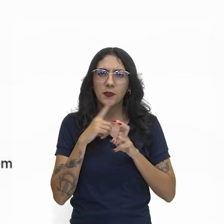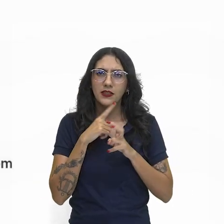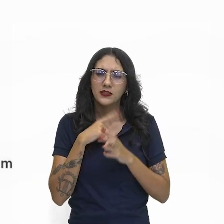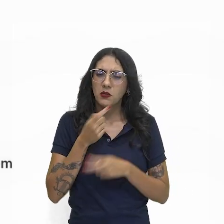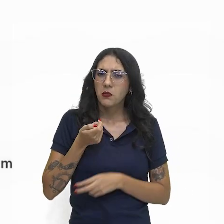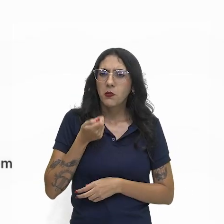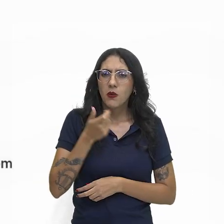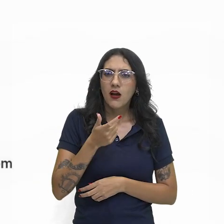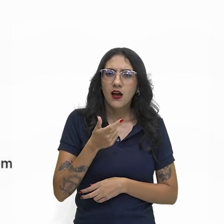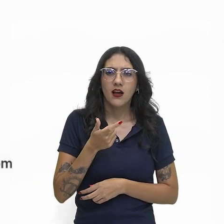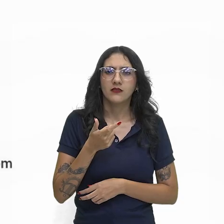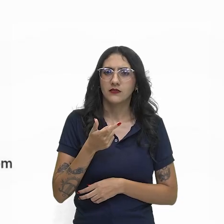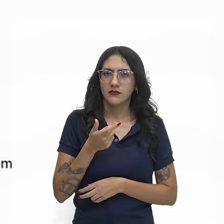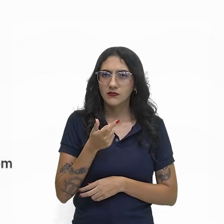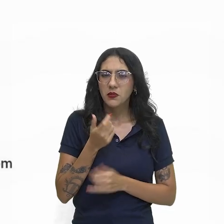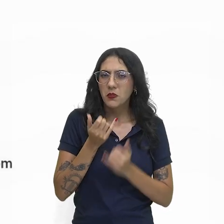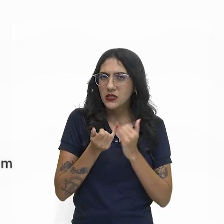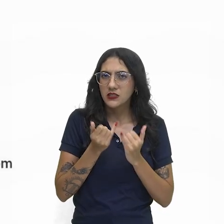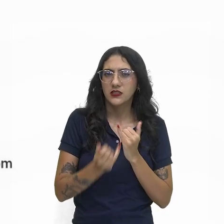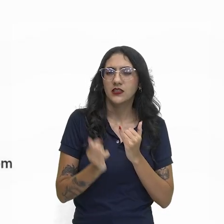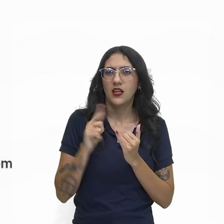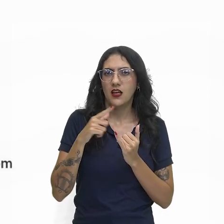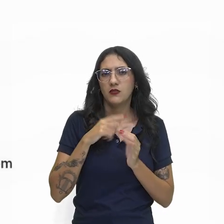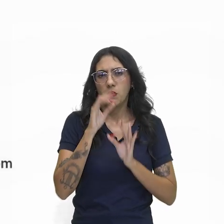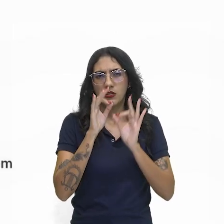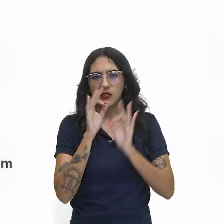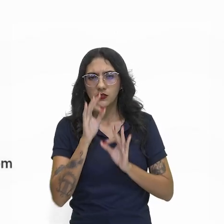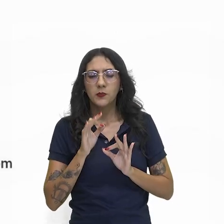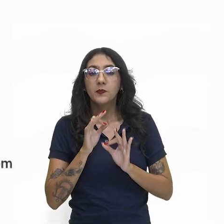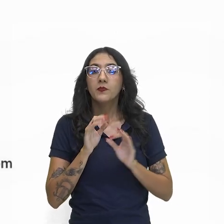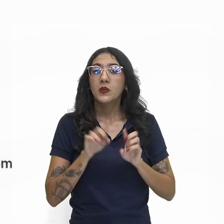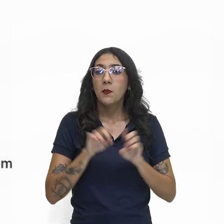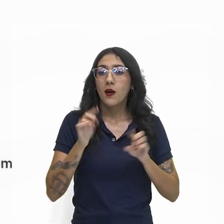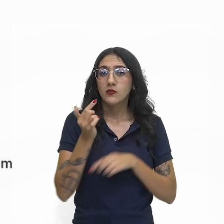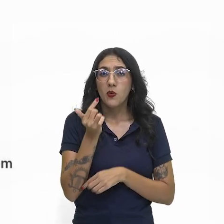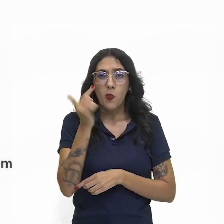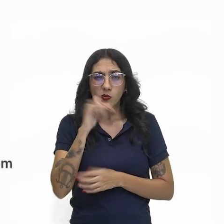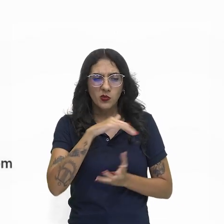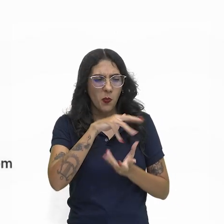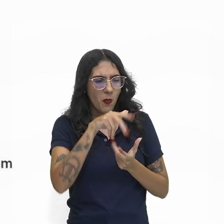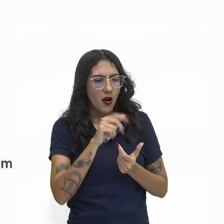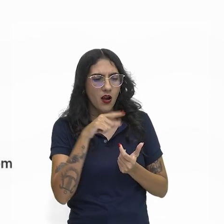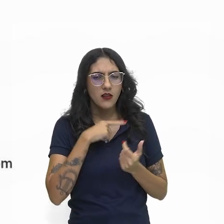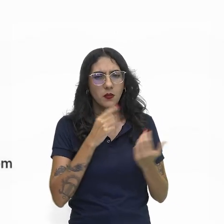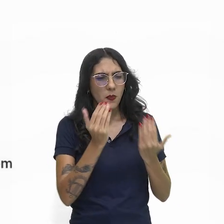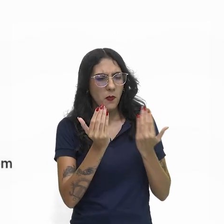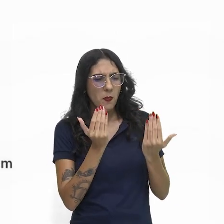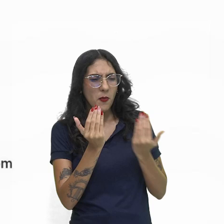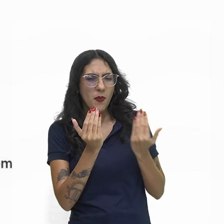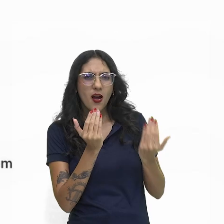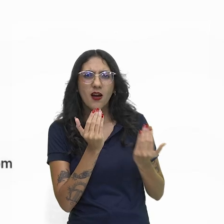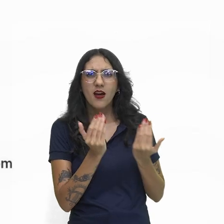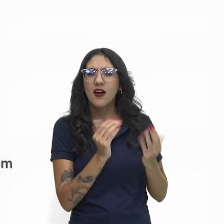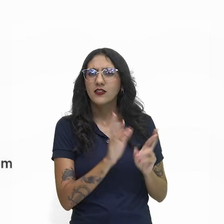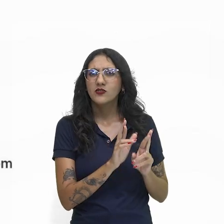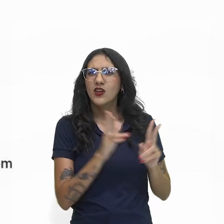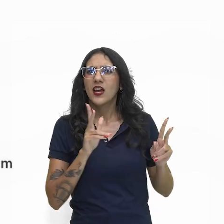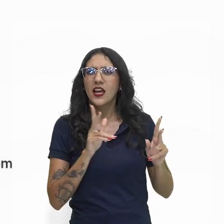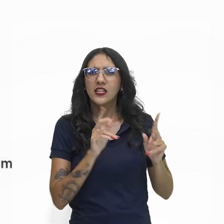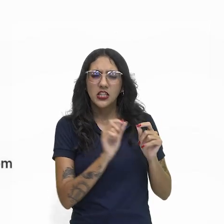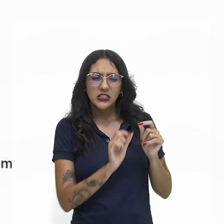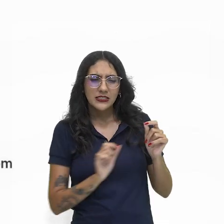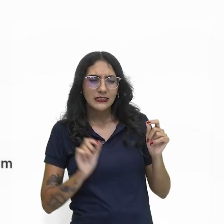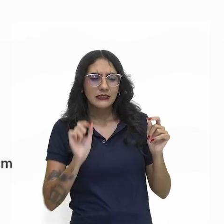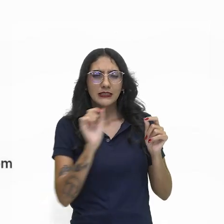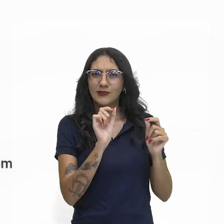até praticamente certo os cálculos. Mas para outros planetas em que a elipse era mais alongada, isso não